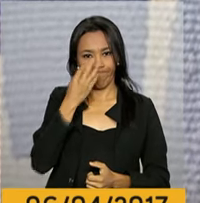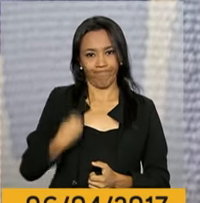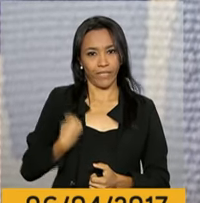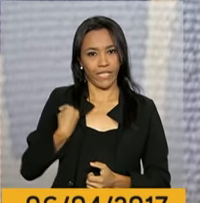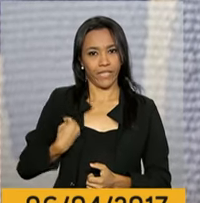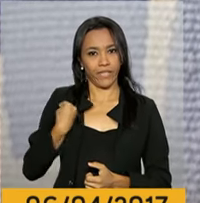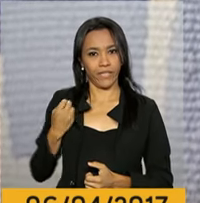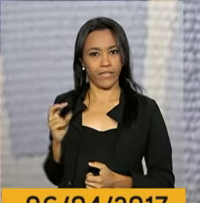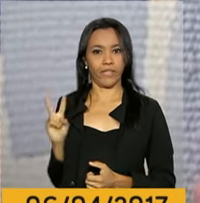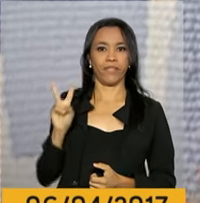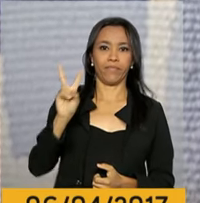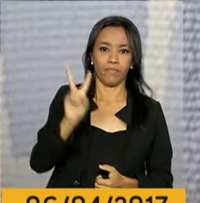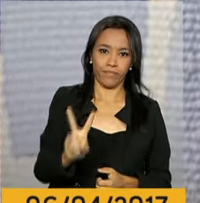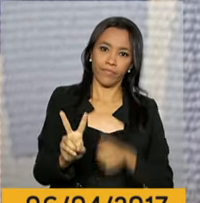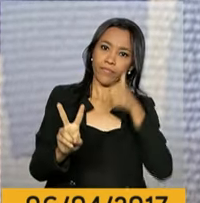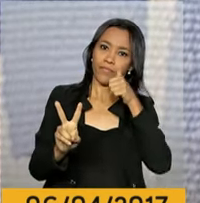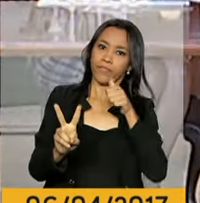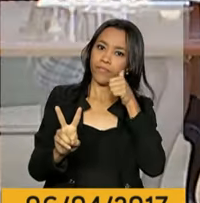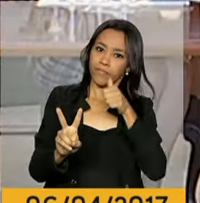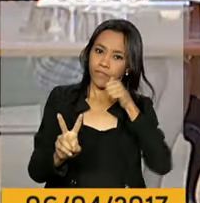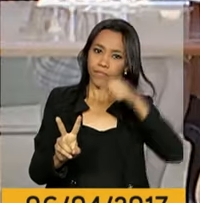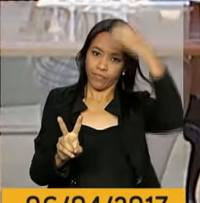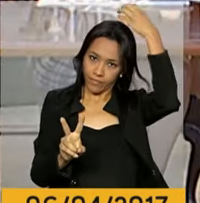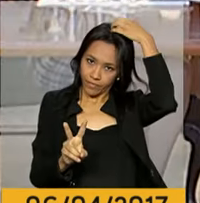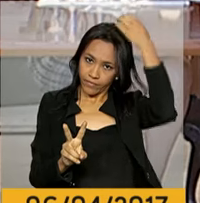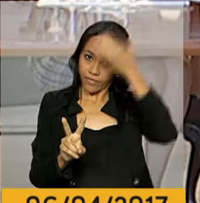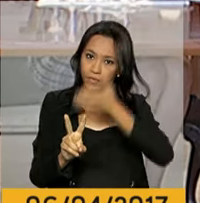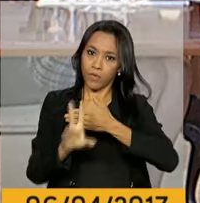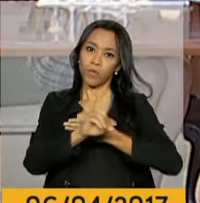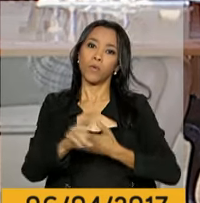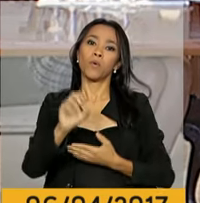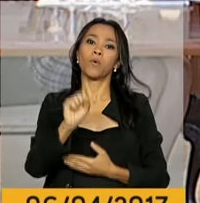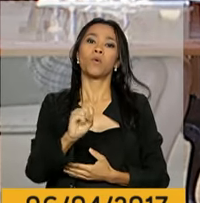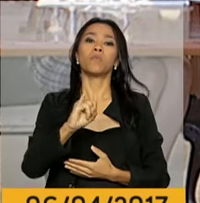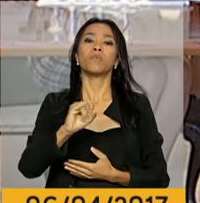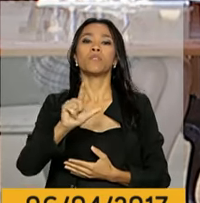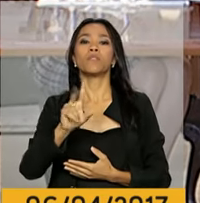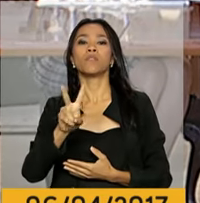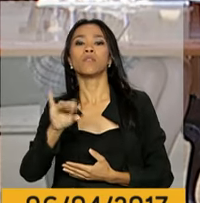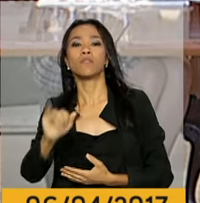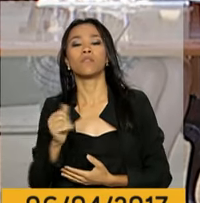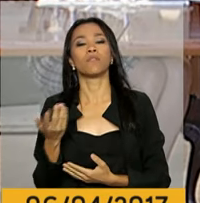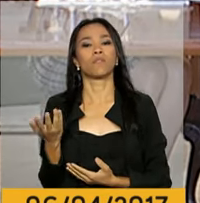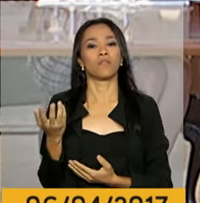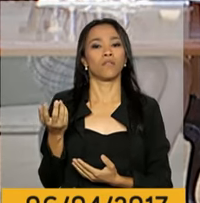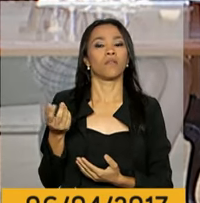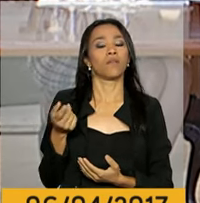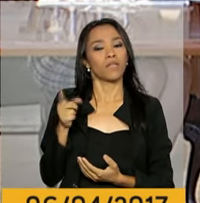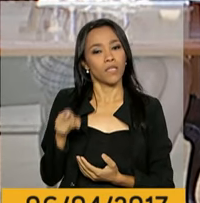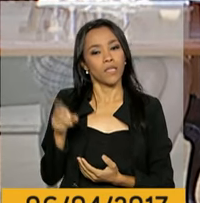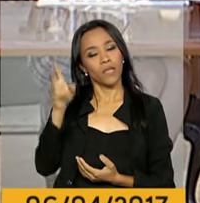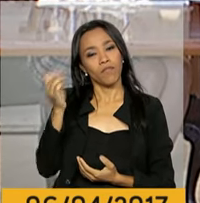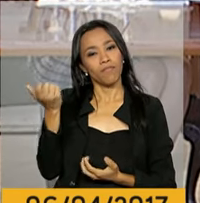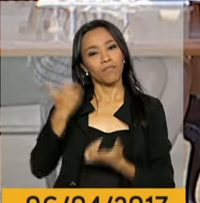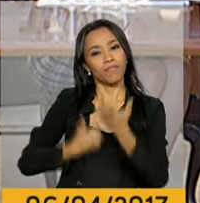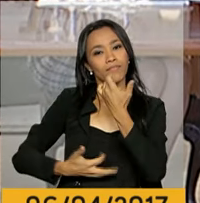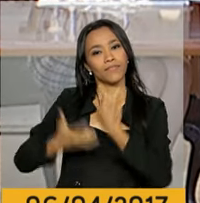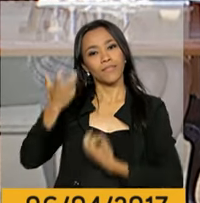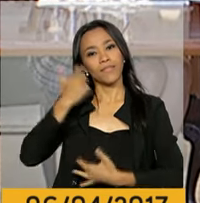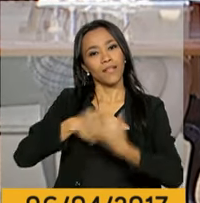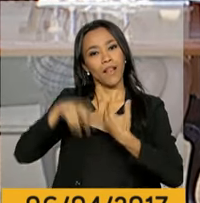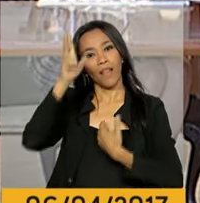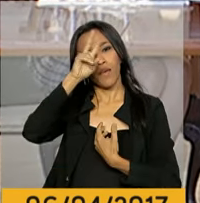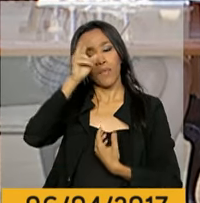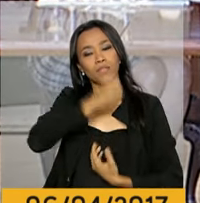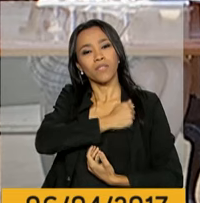Sua Majestade, a Rainha Silvia, que em conversa que tivemos aproveitou para rememorar a saudade de